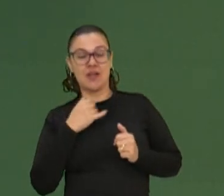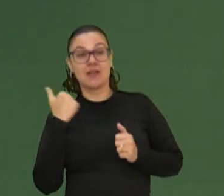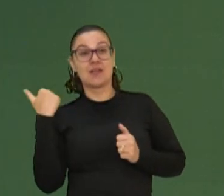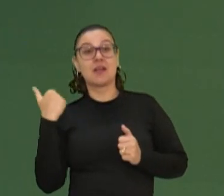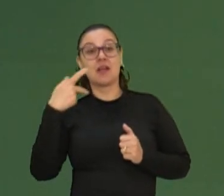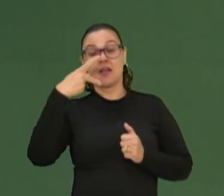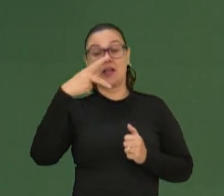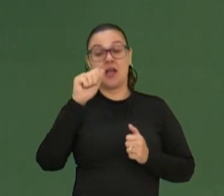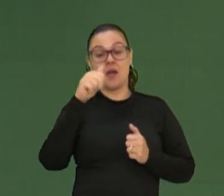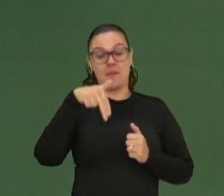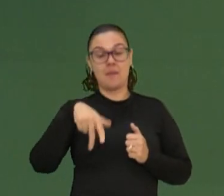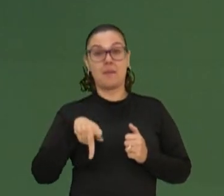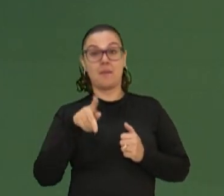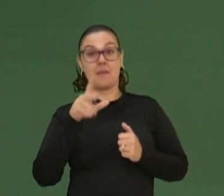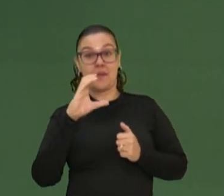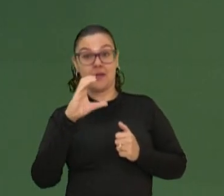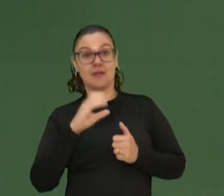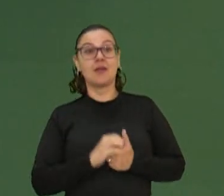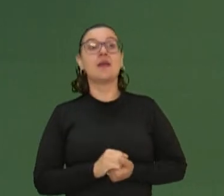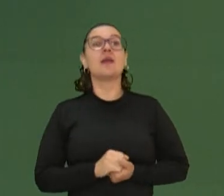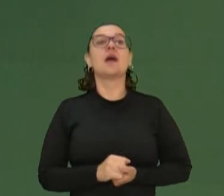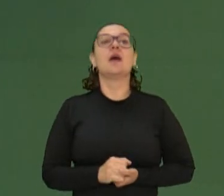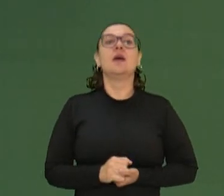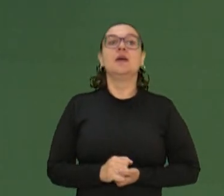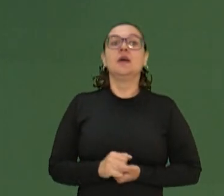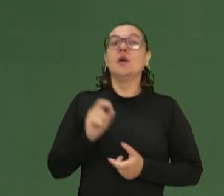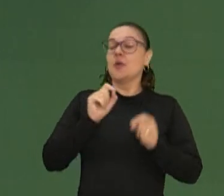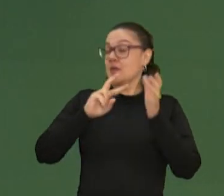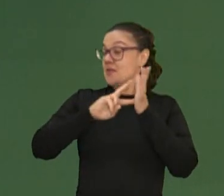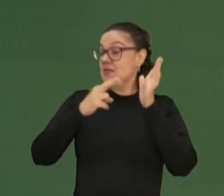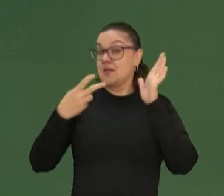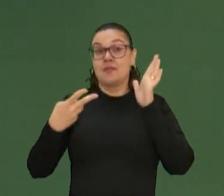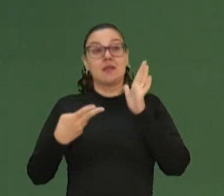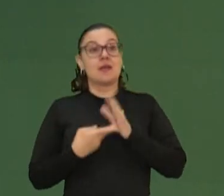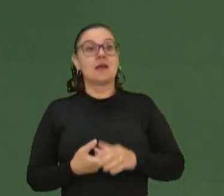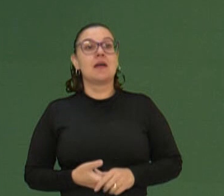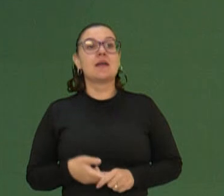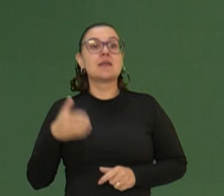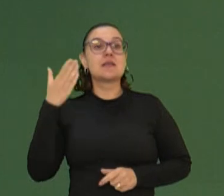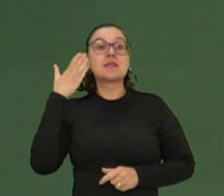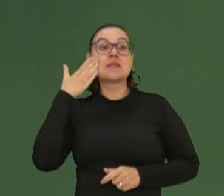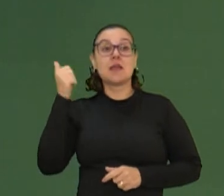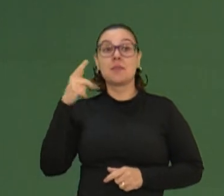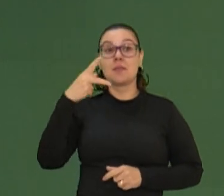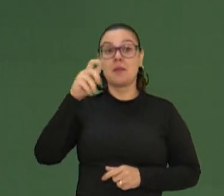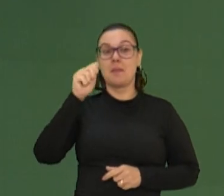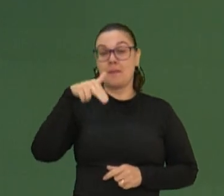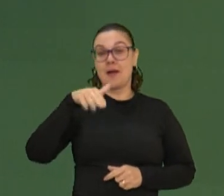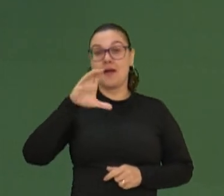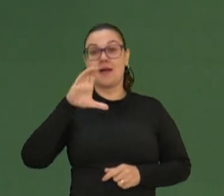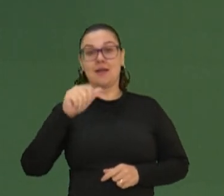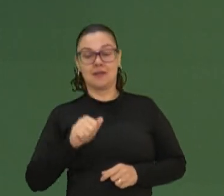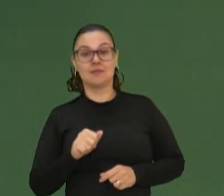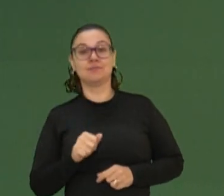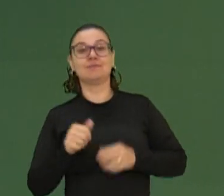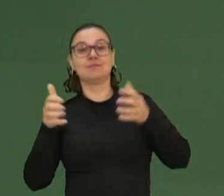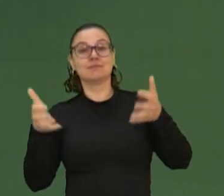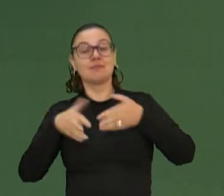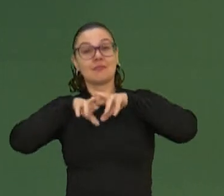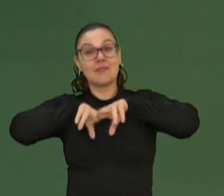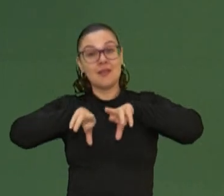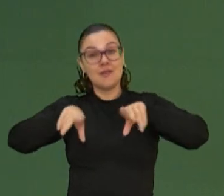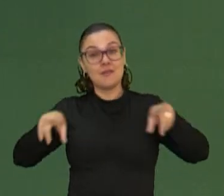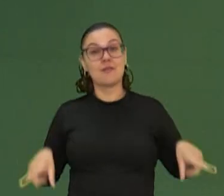A mesmo, não sei, eu não estou escrevendo errado, não. Significa o que é isso? Saiba mais sobre as punk. Plantas